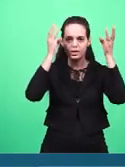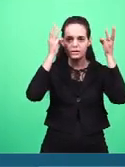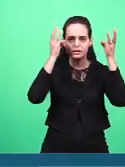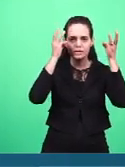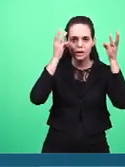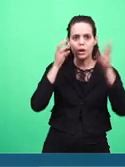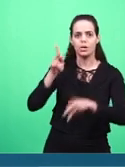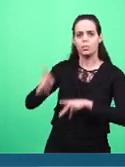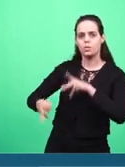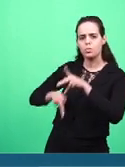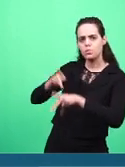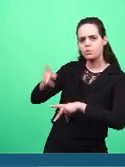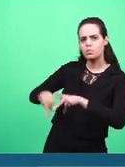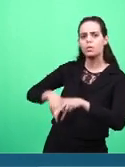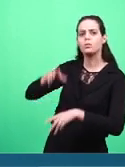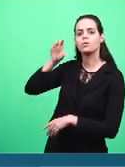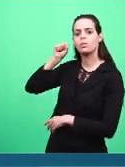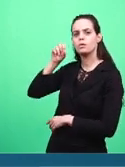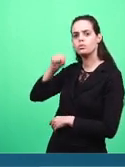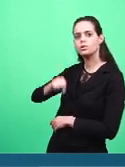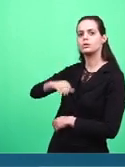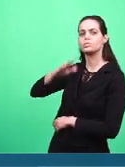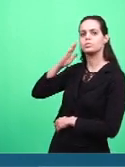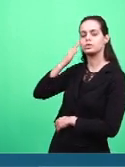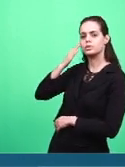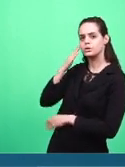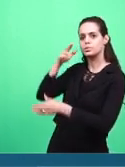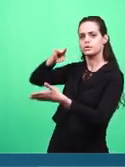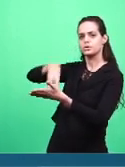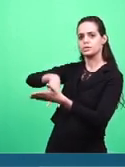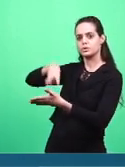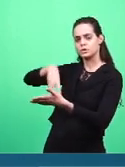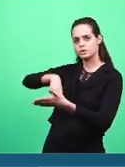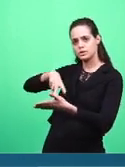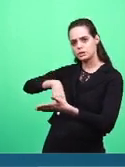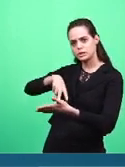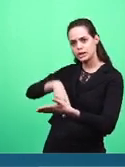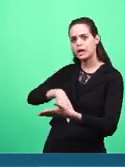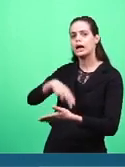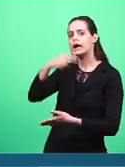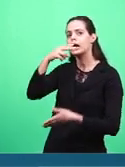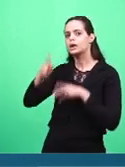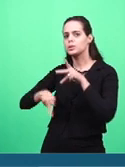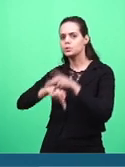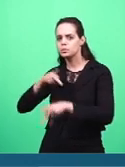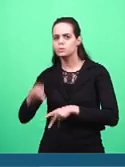possa explicar nos 3 versículos aqui. Mas onde é que está a pergunta? Onde é que está a resposta aqui?